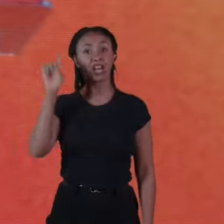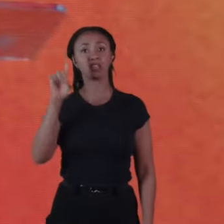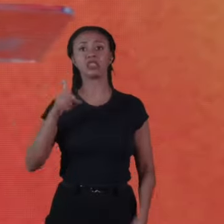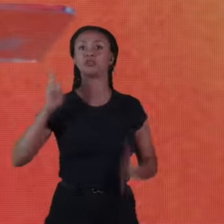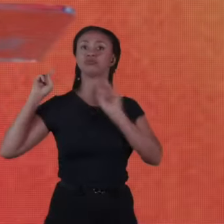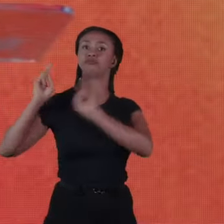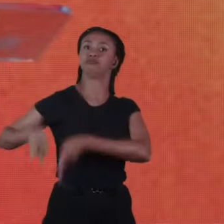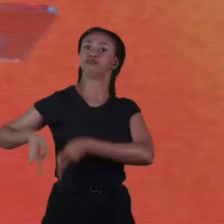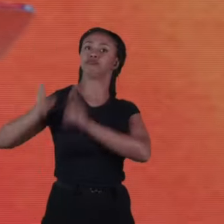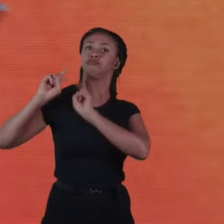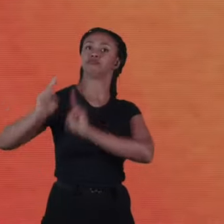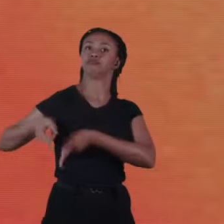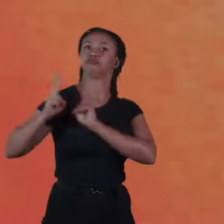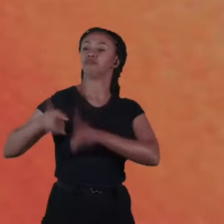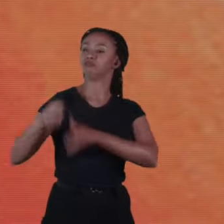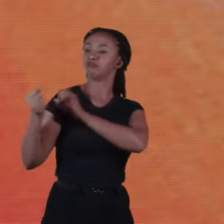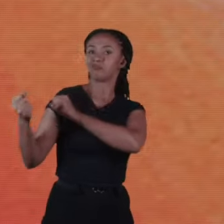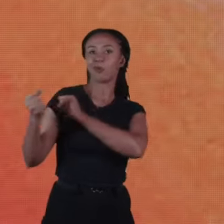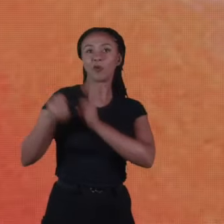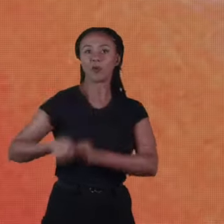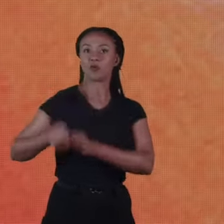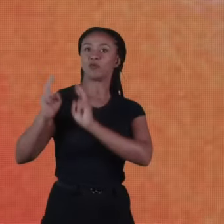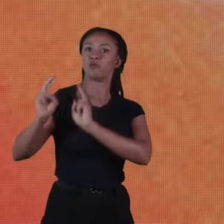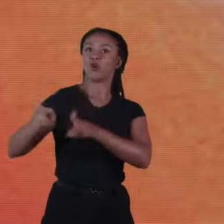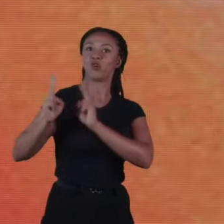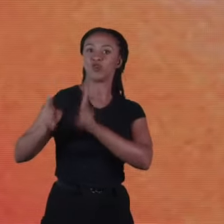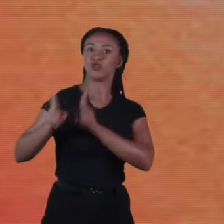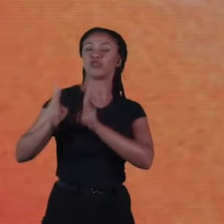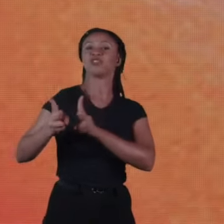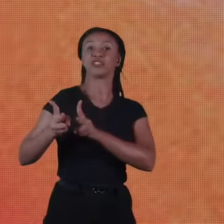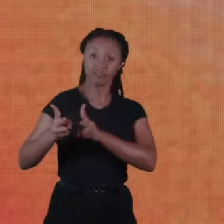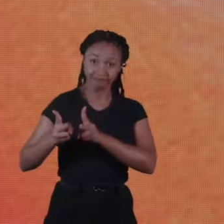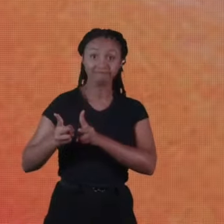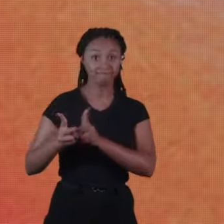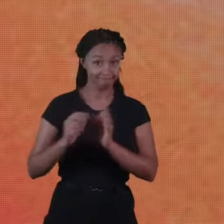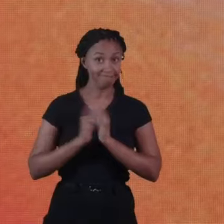deixou de ser onipotente, de ser o Todo-Poderoso, amém?